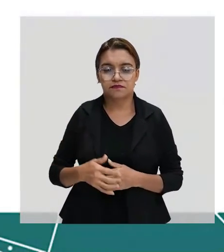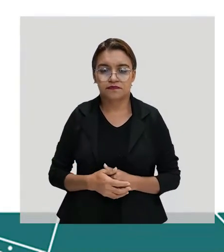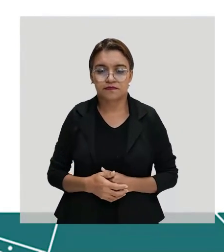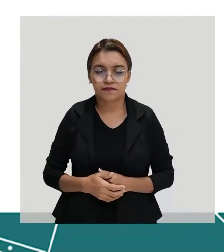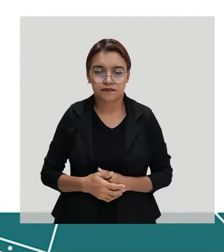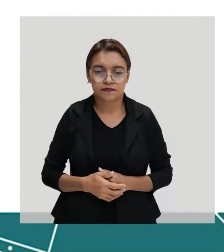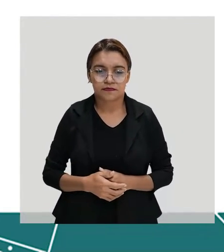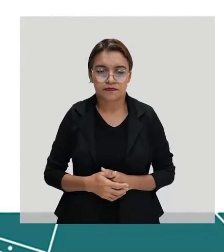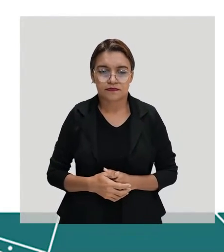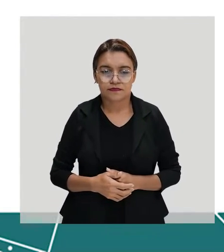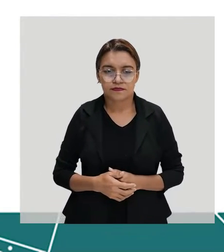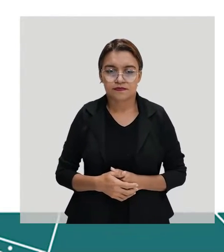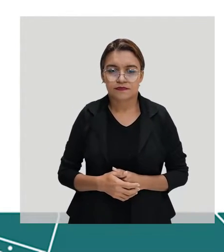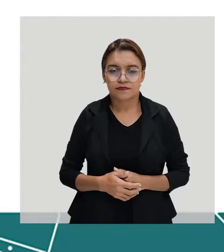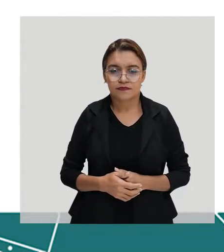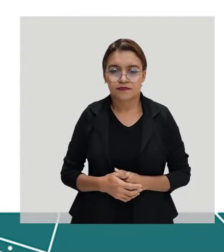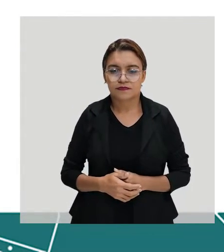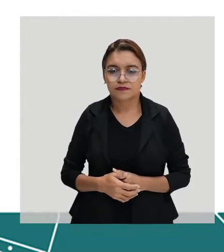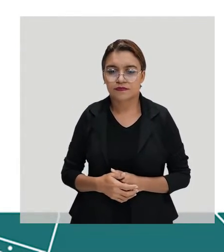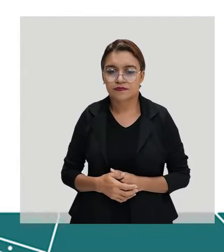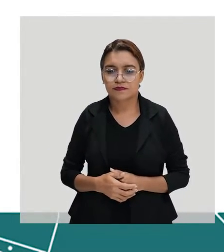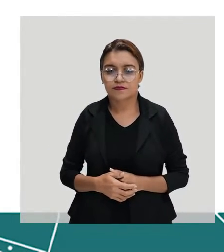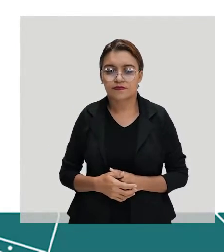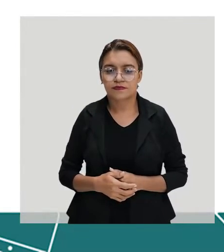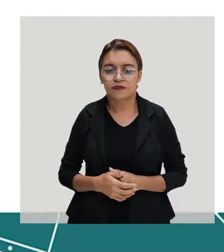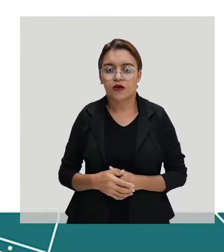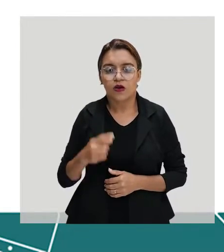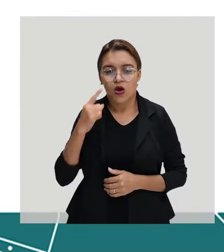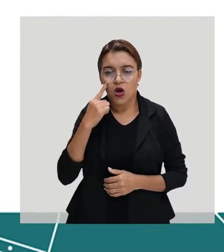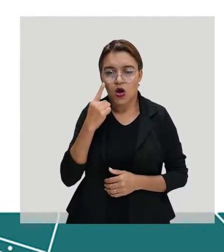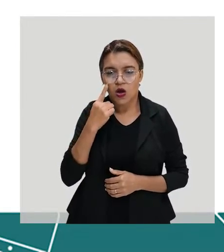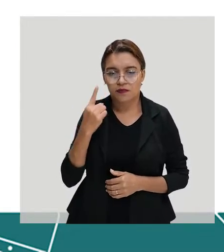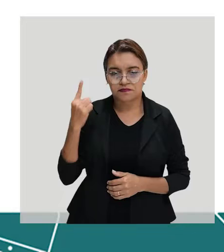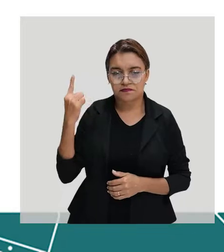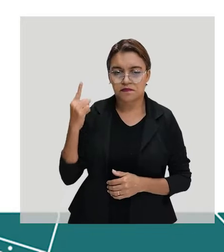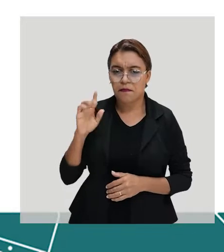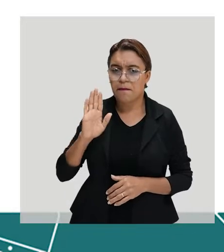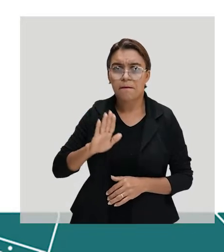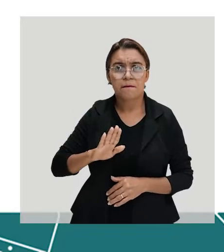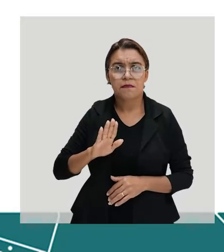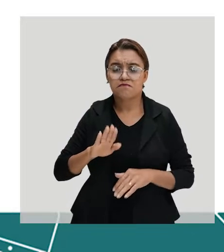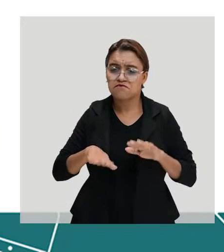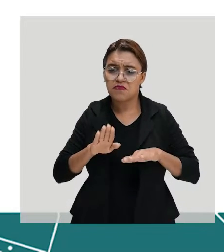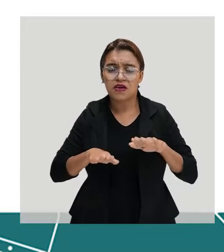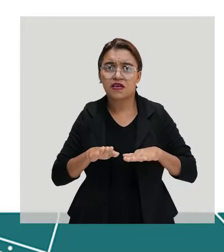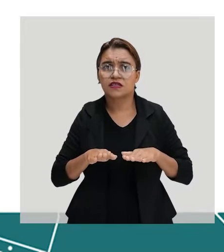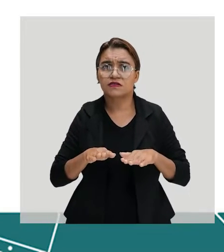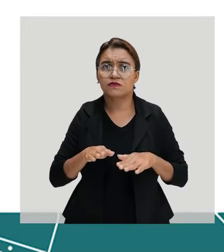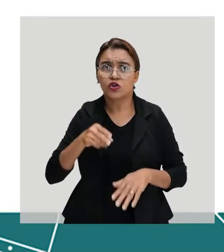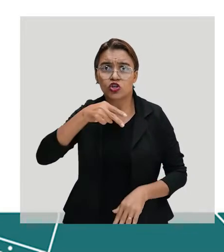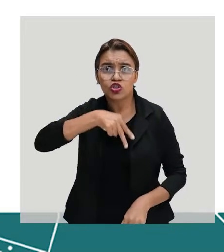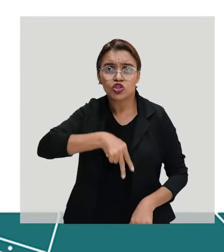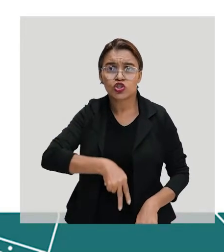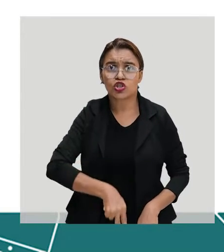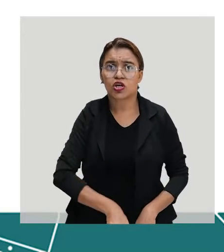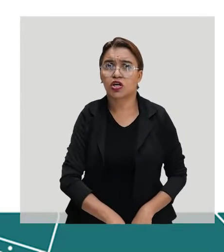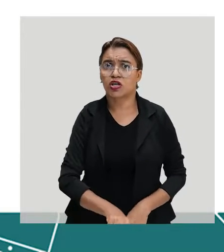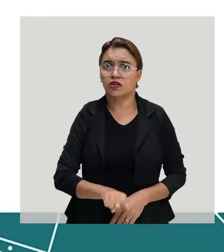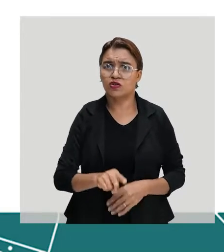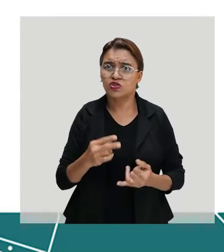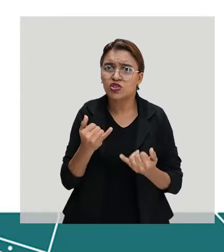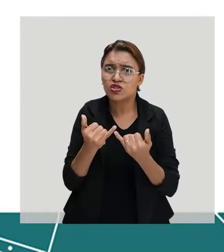e para ser mais claro ainda mas é vidente mesmo gêmeos mesmo gêmeos